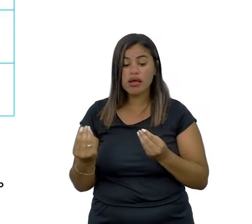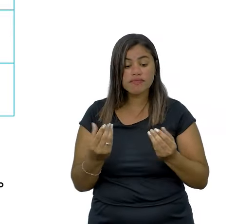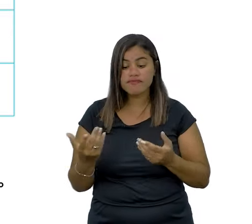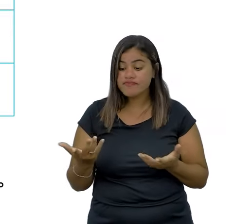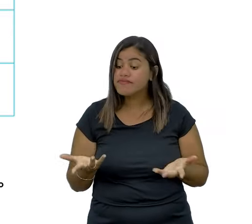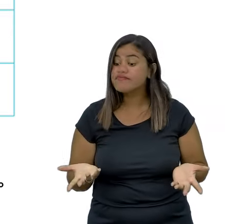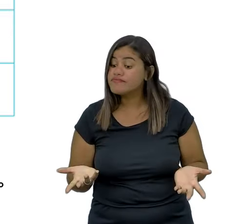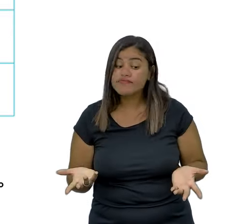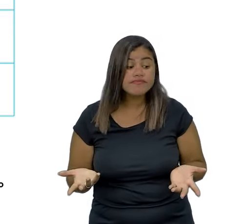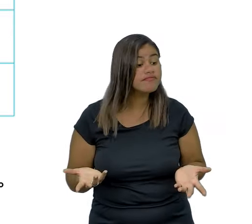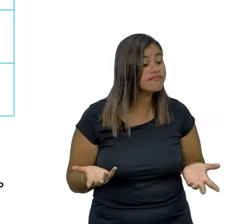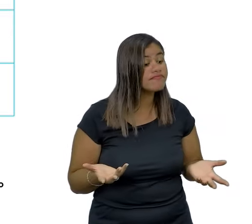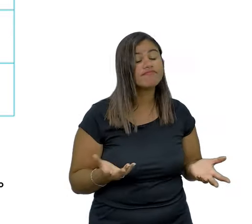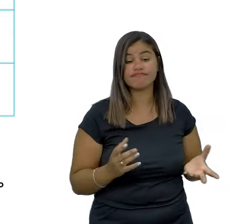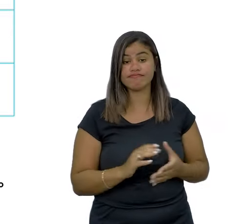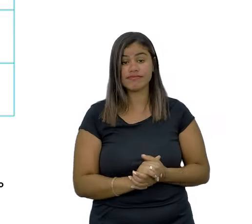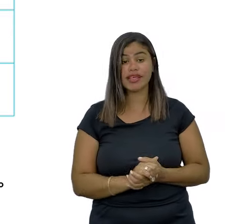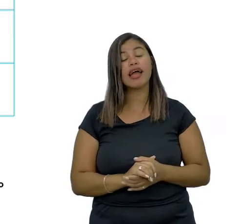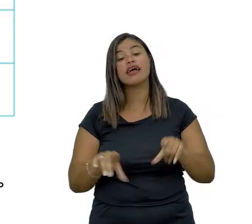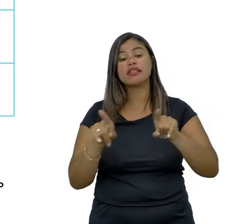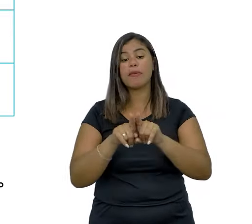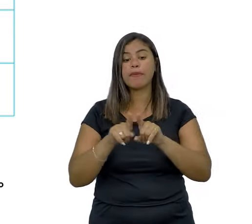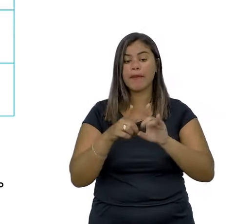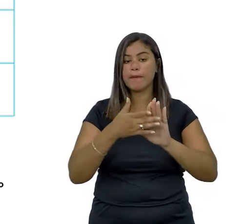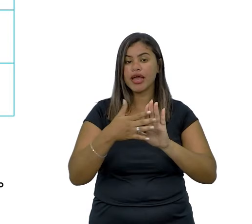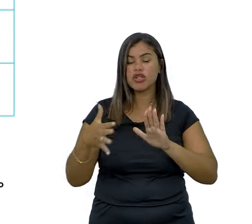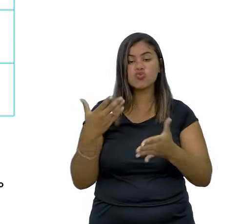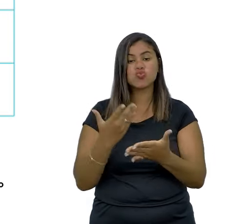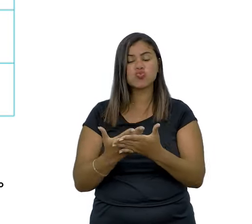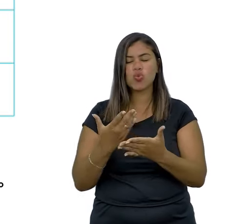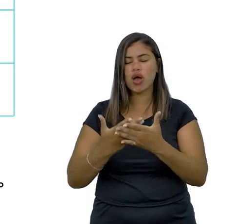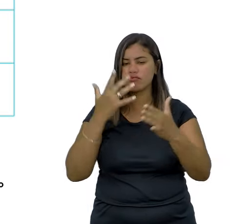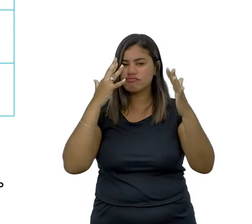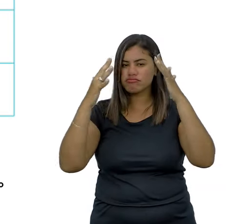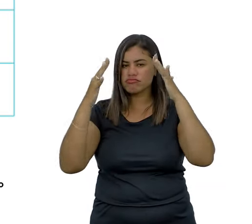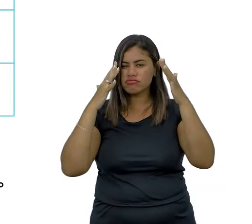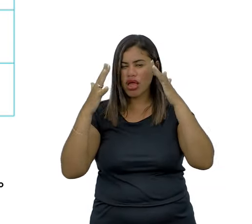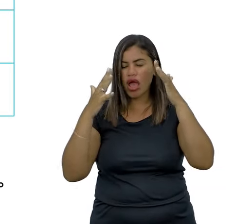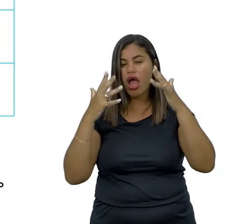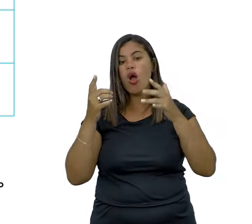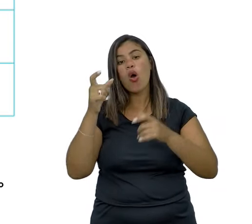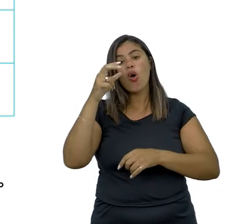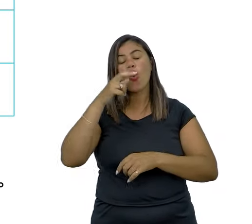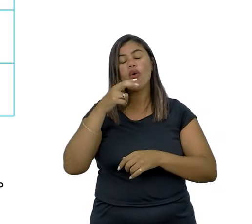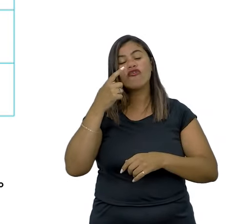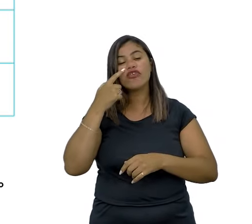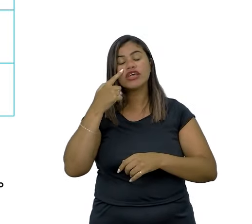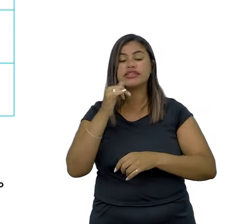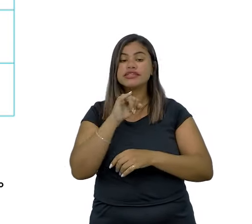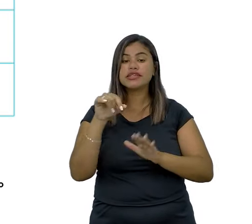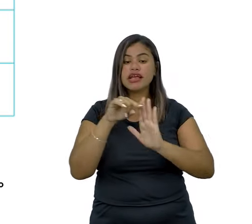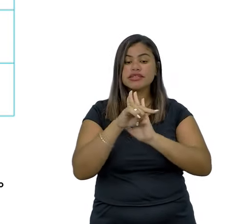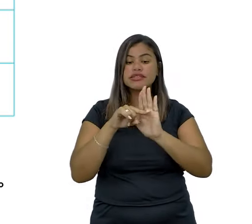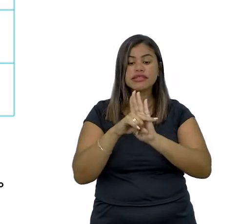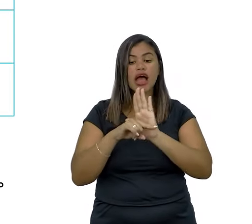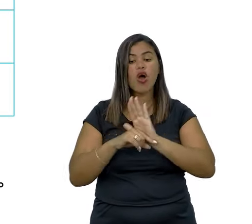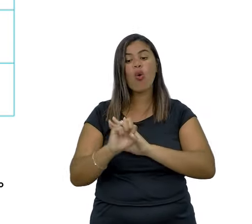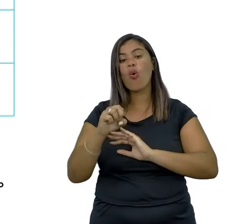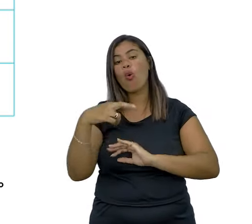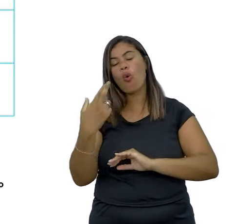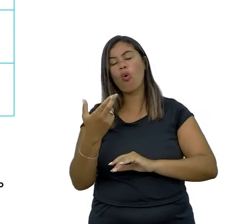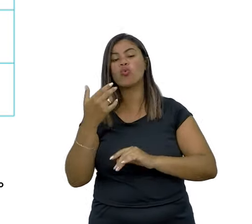promover mesmo durante a aula uma reflexão e observar se elas analisam ou se elas conseguem justificar